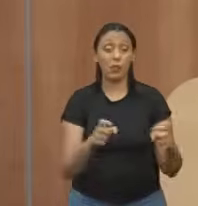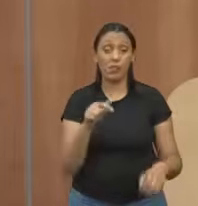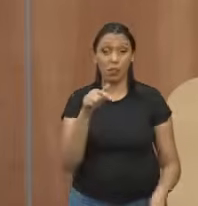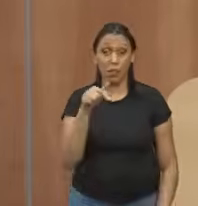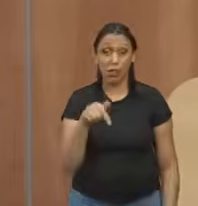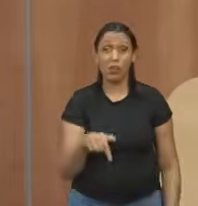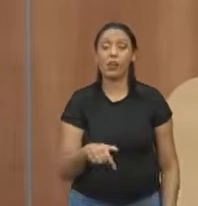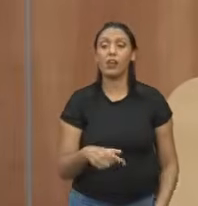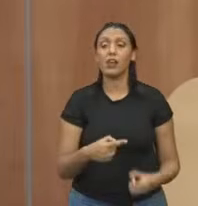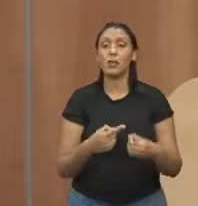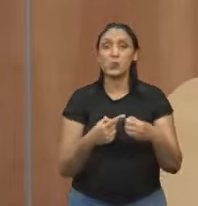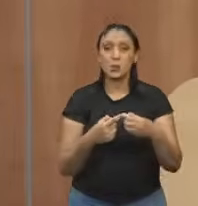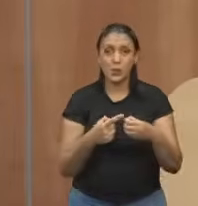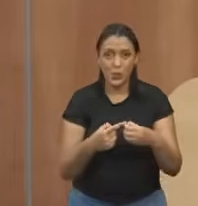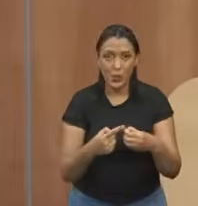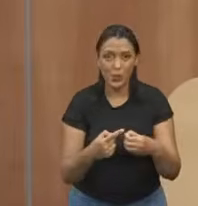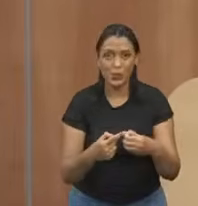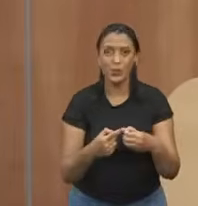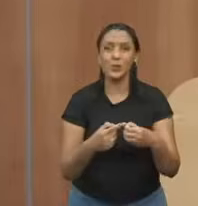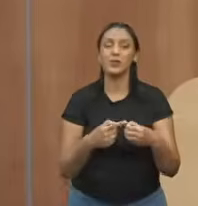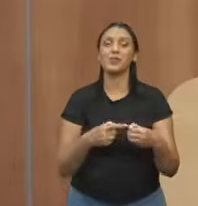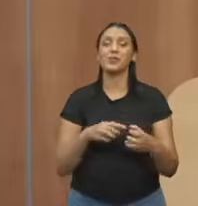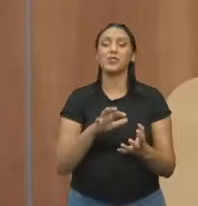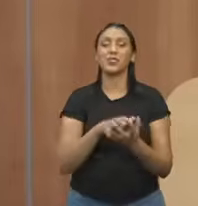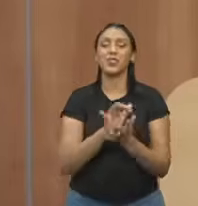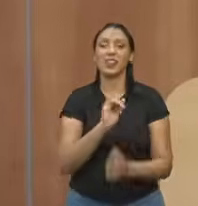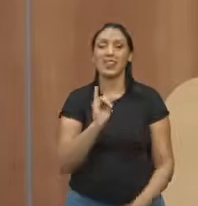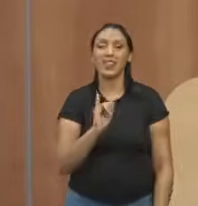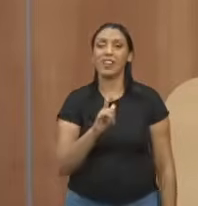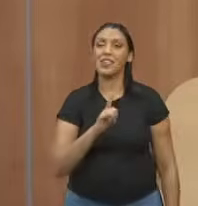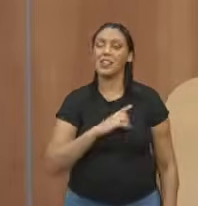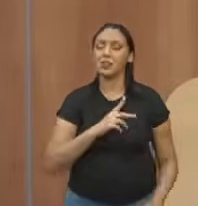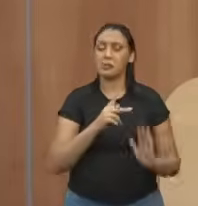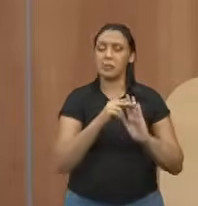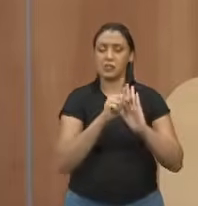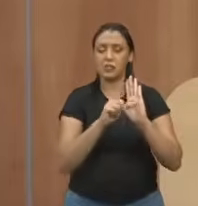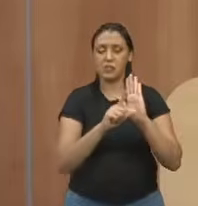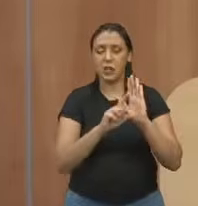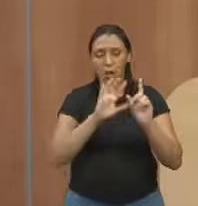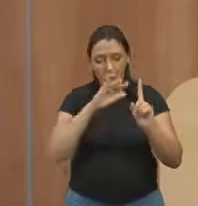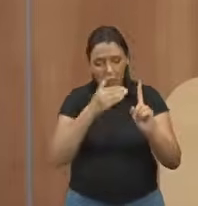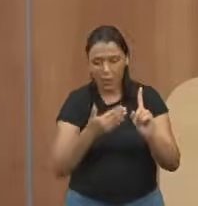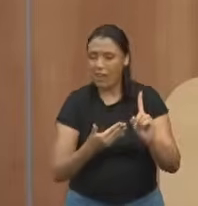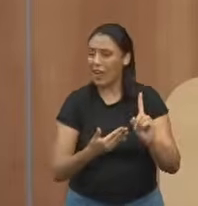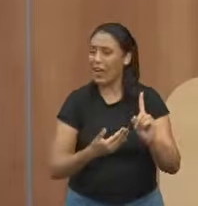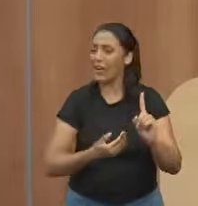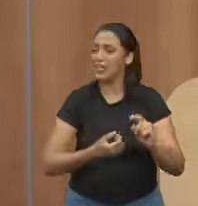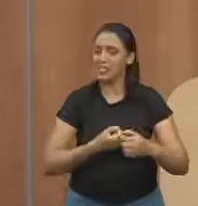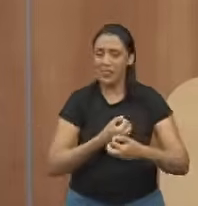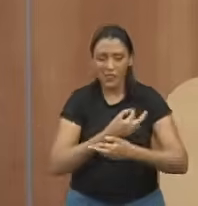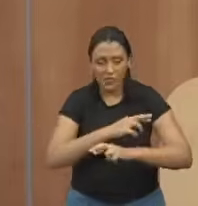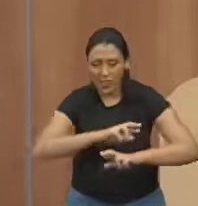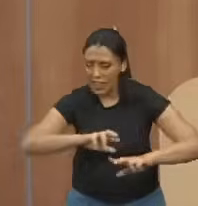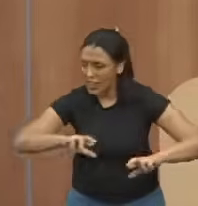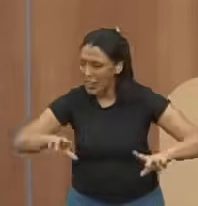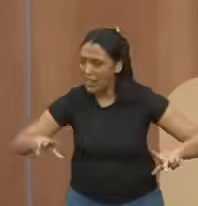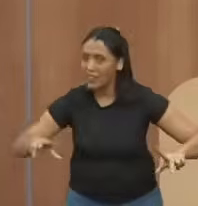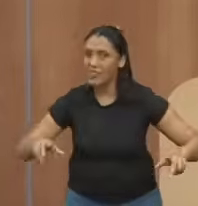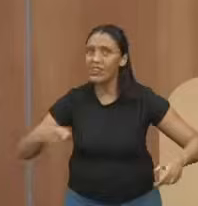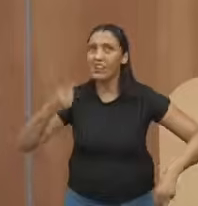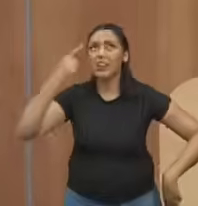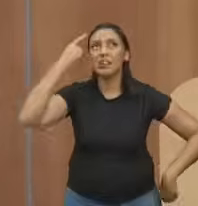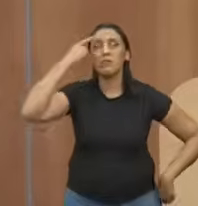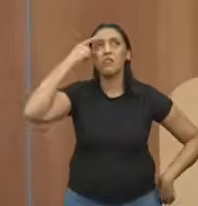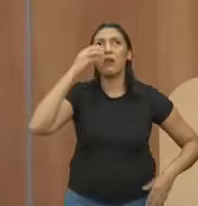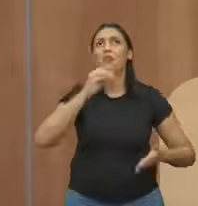homenagem aos trabalhadores, né, e a gente se deparou com isso, né? Por que não homenagear, ter aqui o dia de estar fazendo a